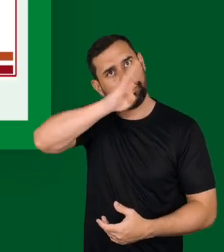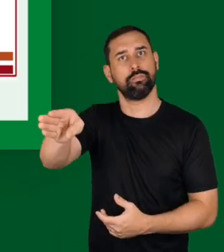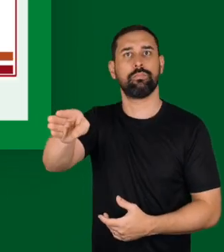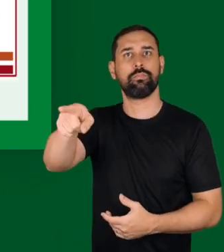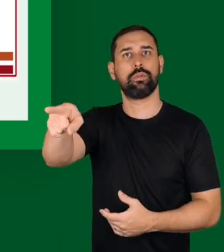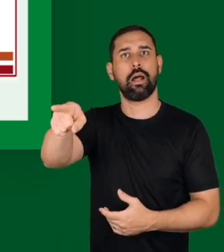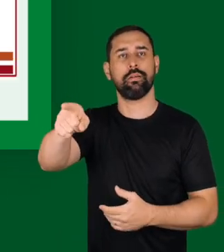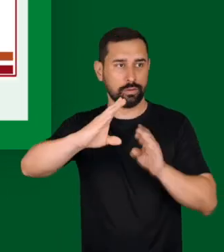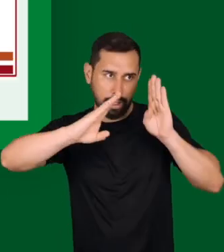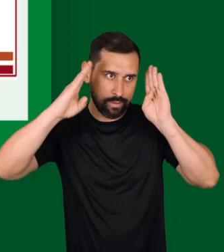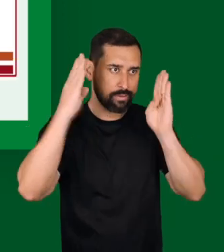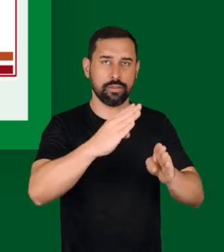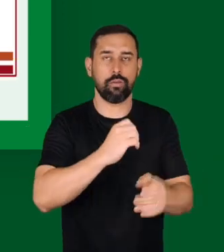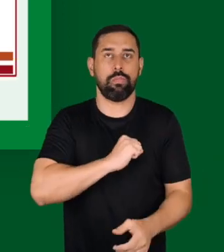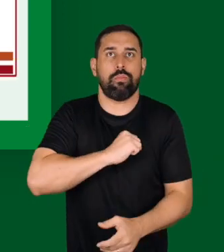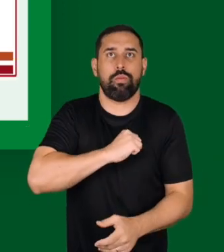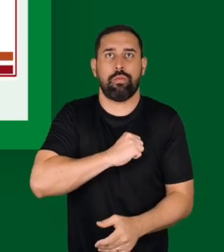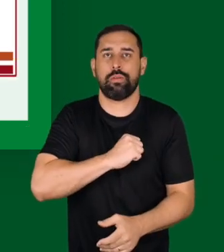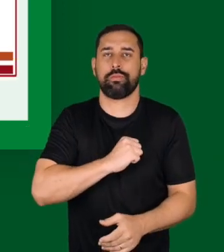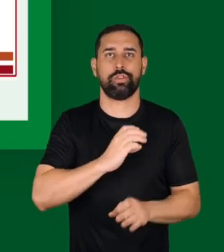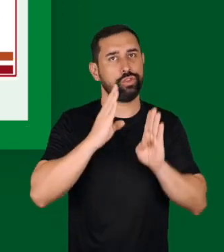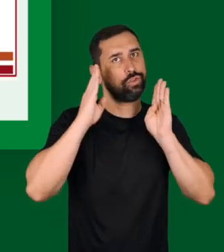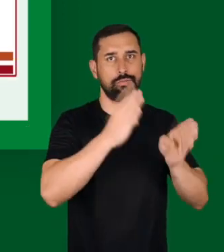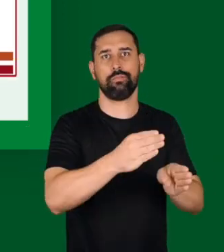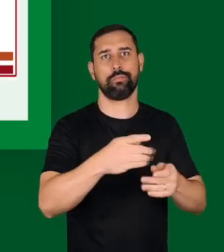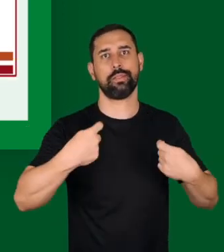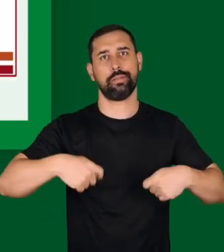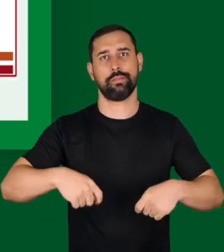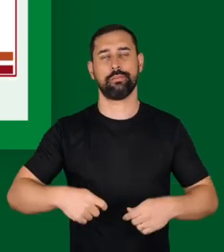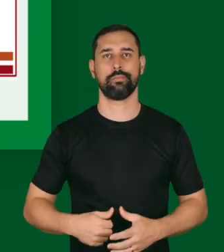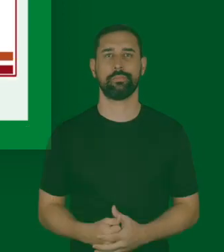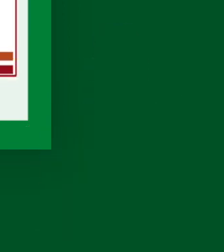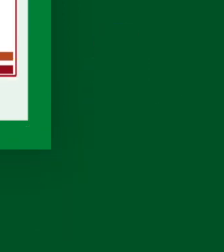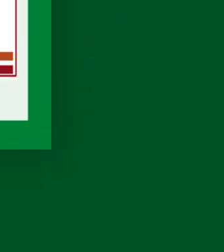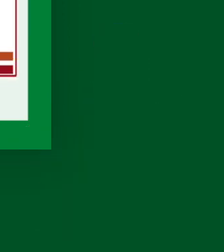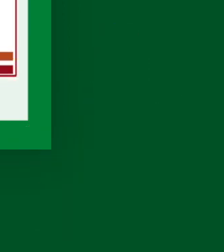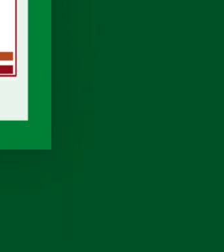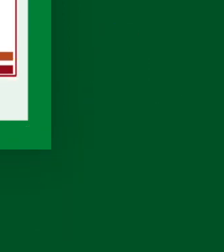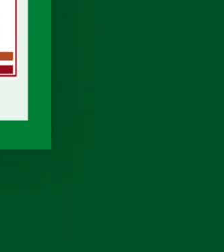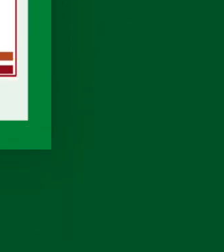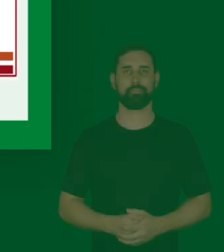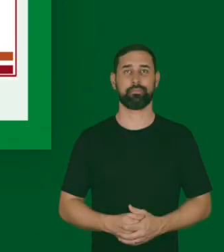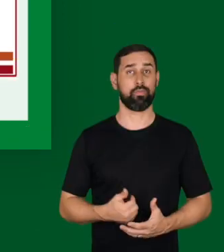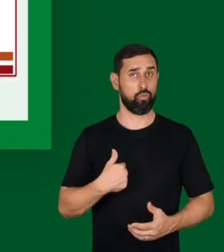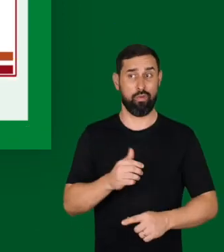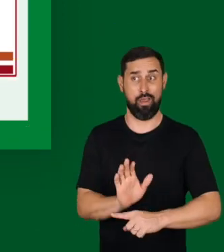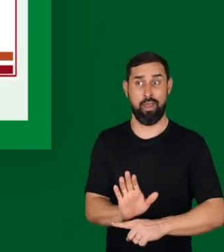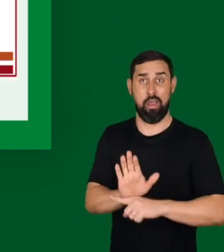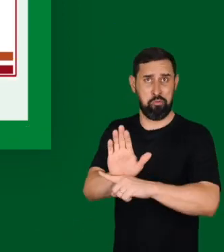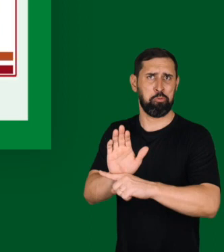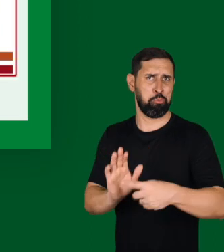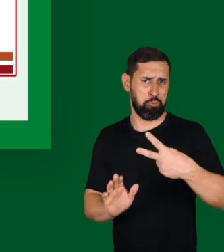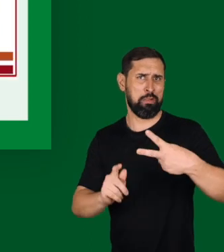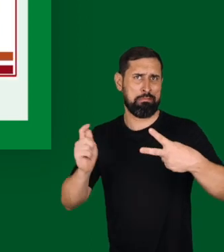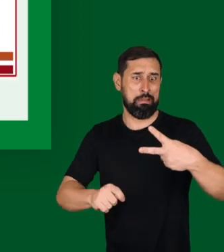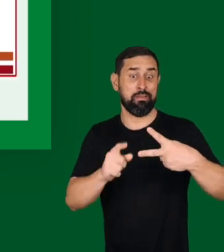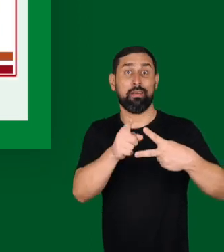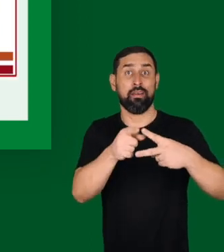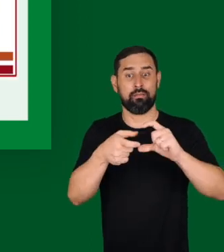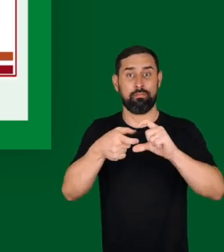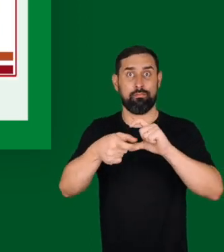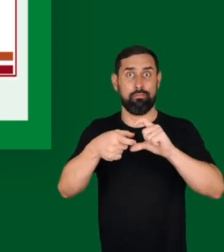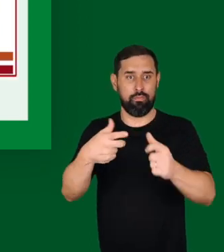para o atendimento e para o tratamento específico da taquiarritmia. Então, a gente pode fazer